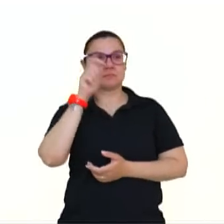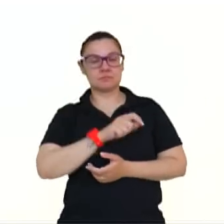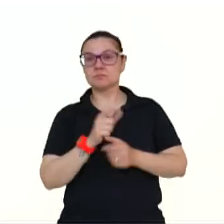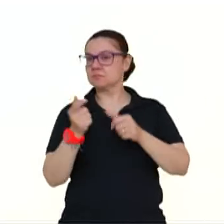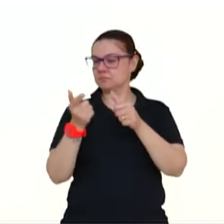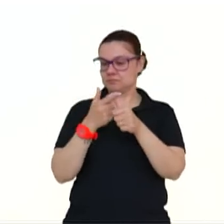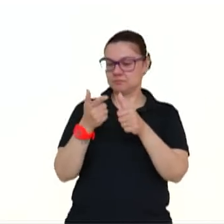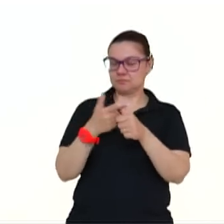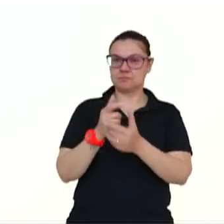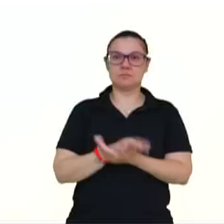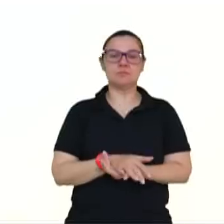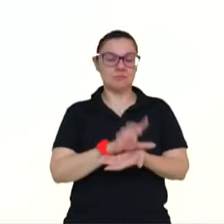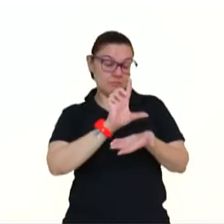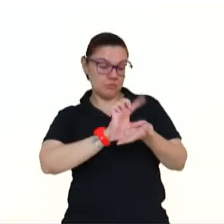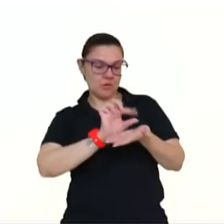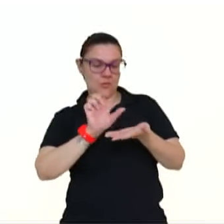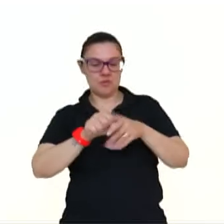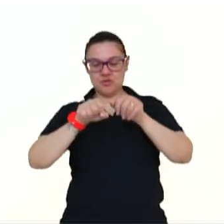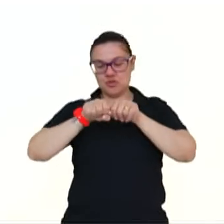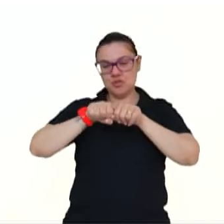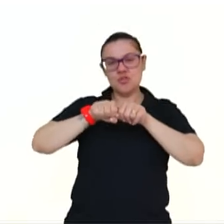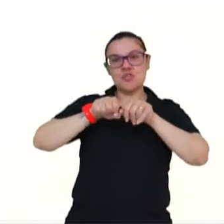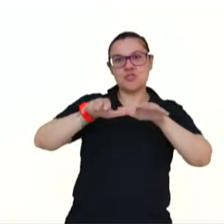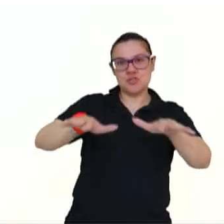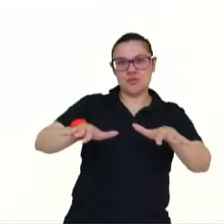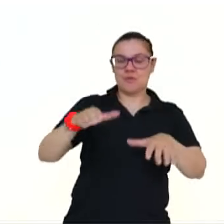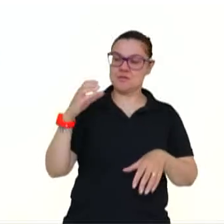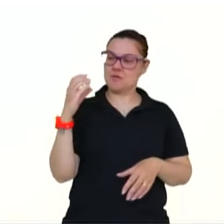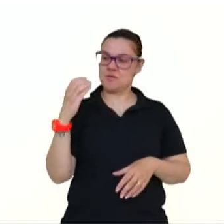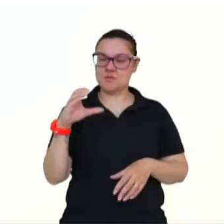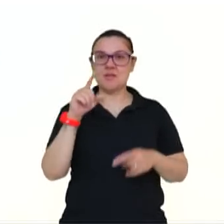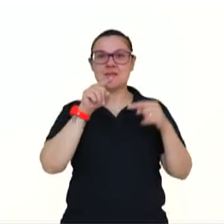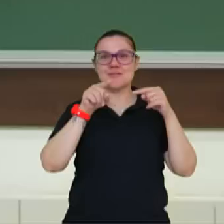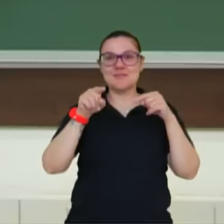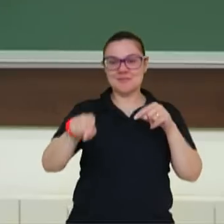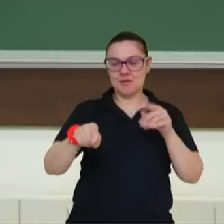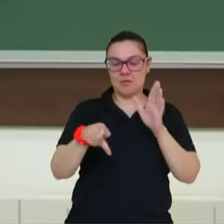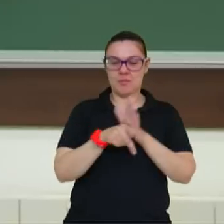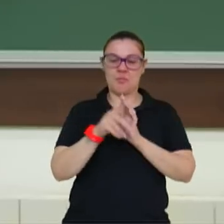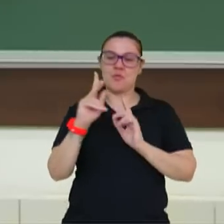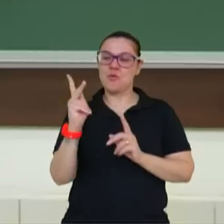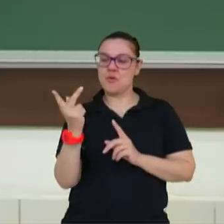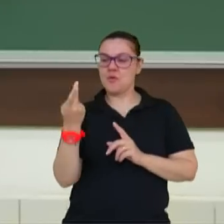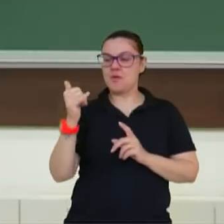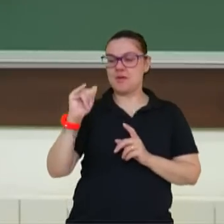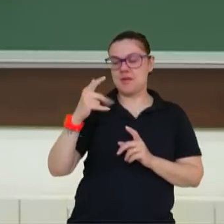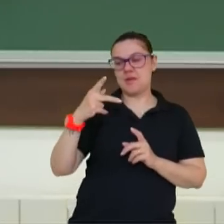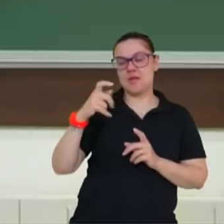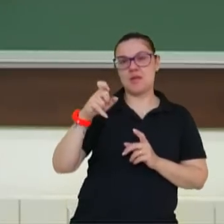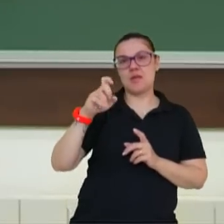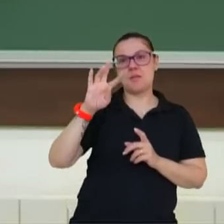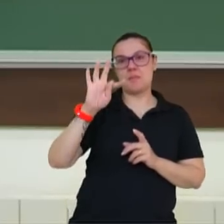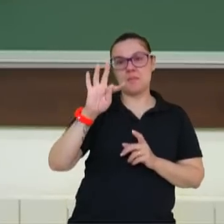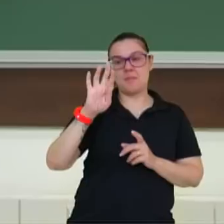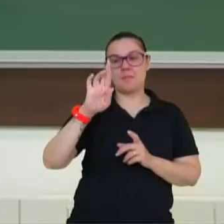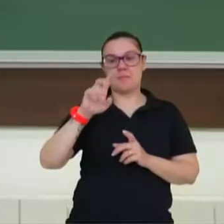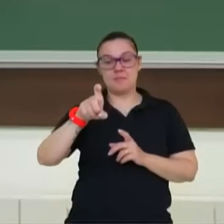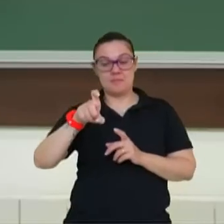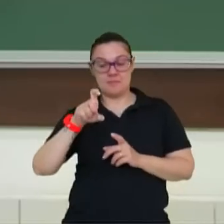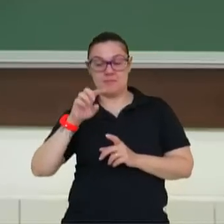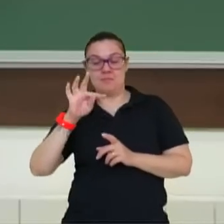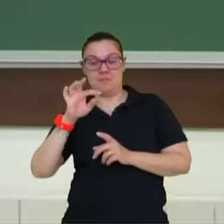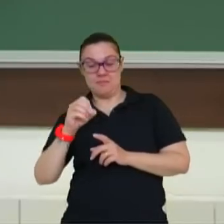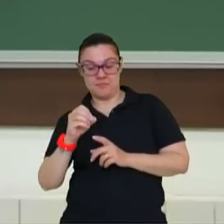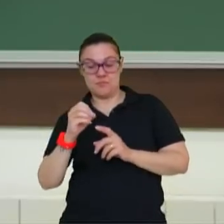aqui o artigo de divulgação científica o hipertexto, texto grande, né? E